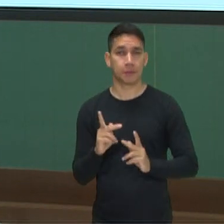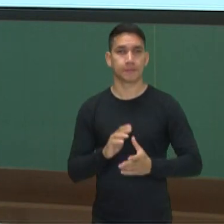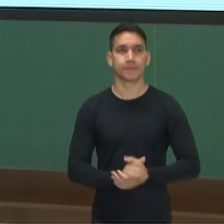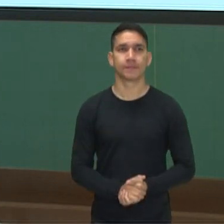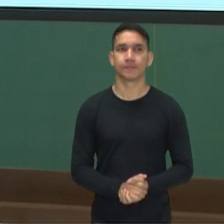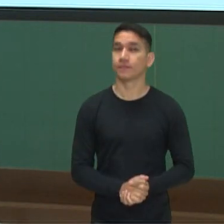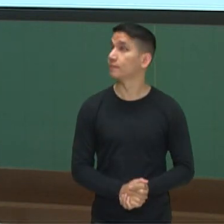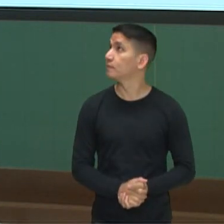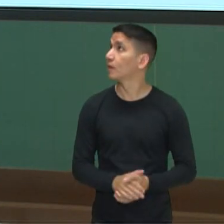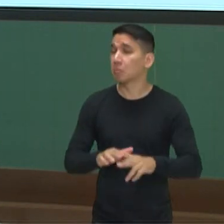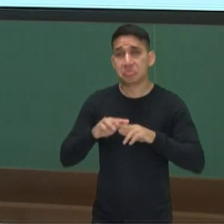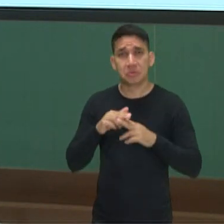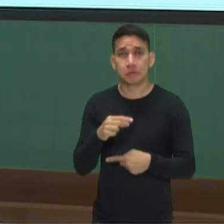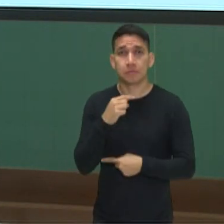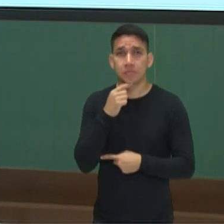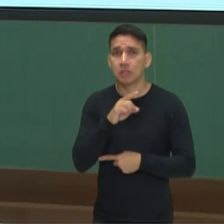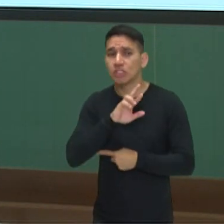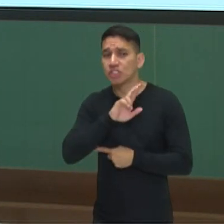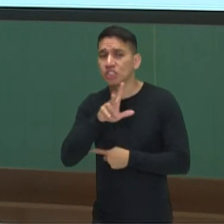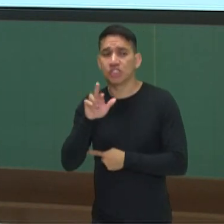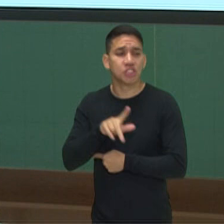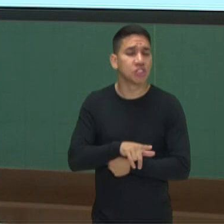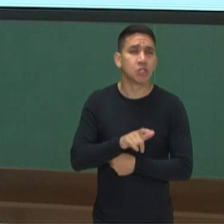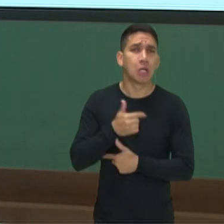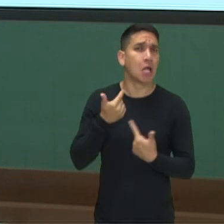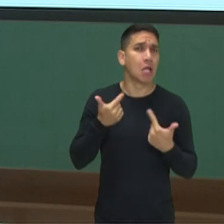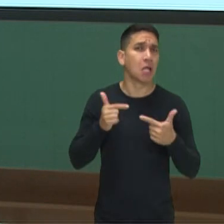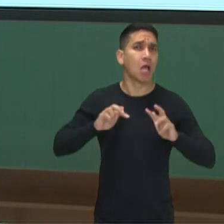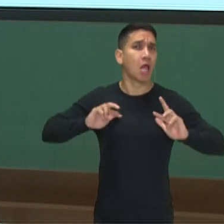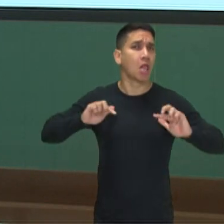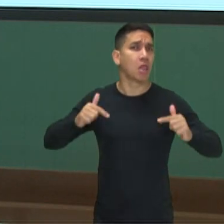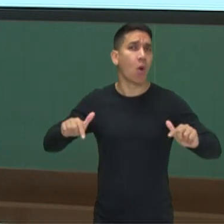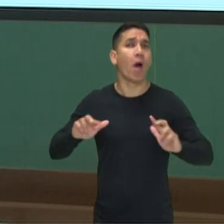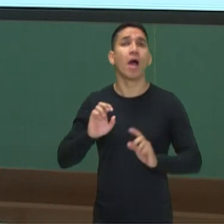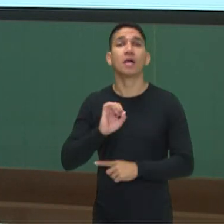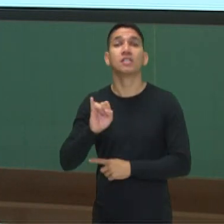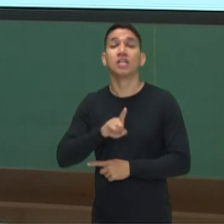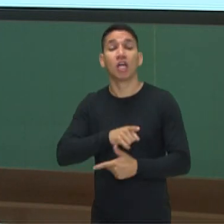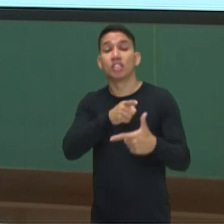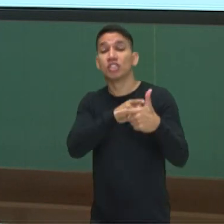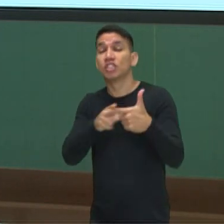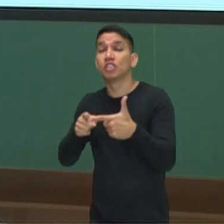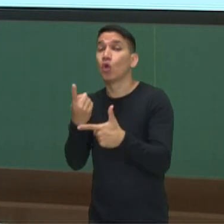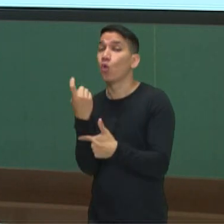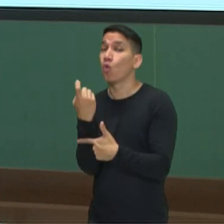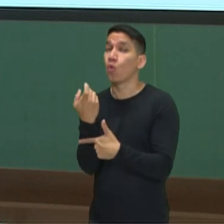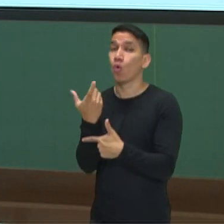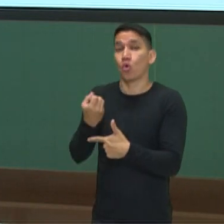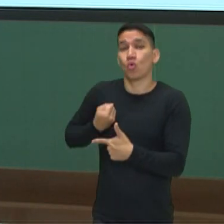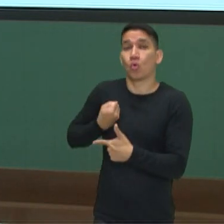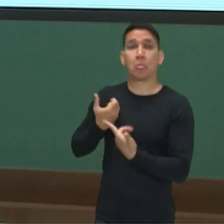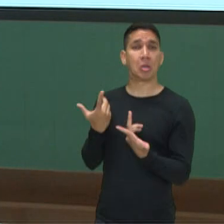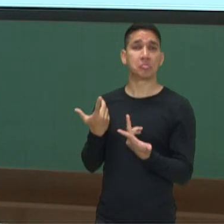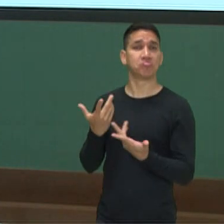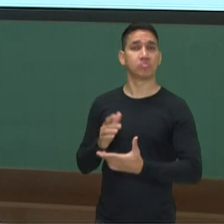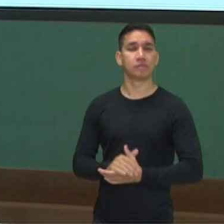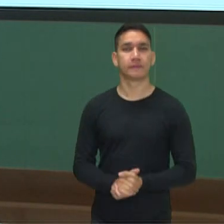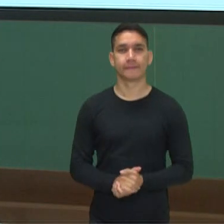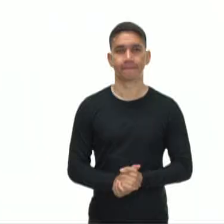Então não faz diferença, não é tão diferente assim de quando você divide por um número apenas, tá?